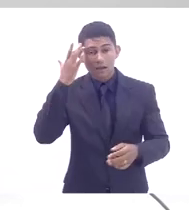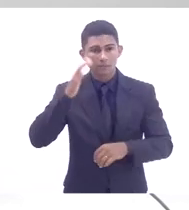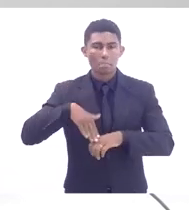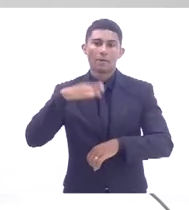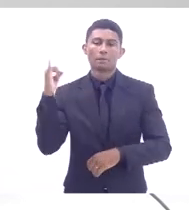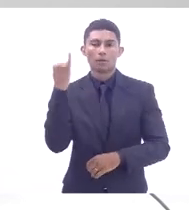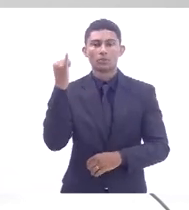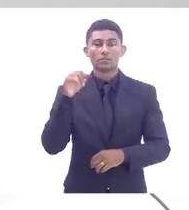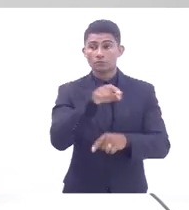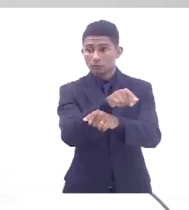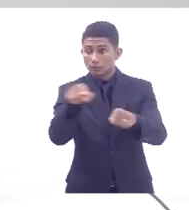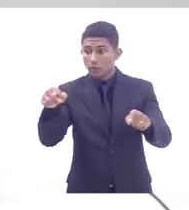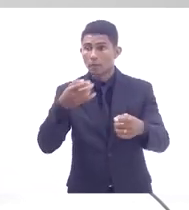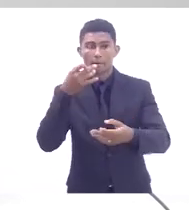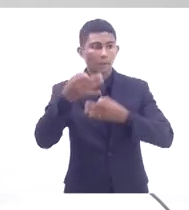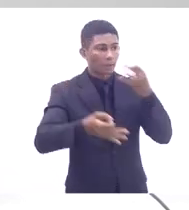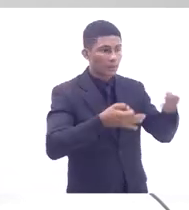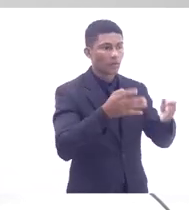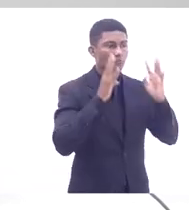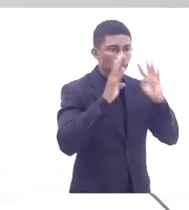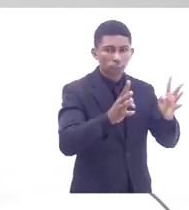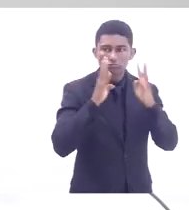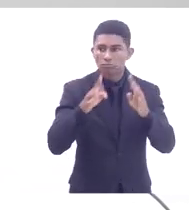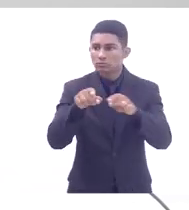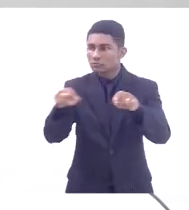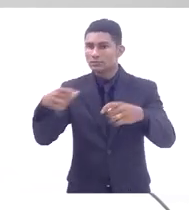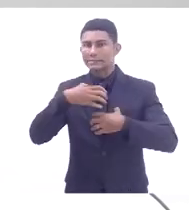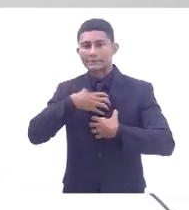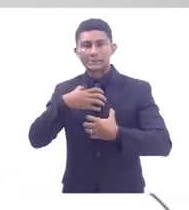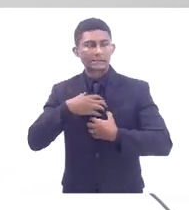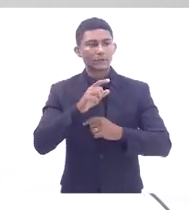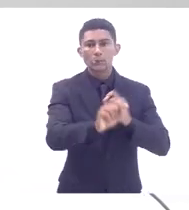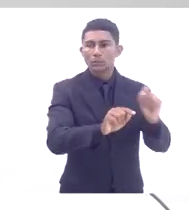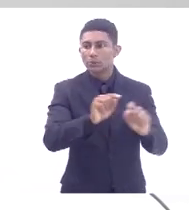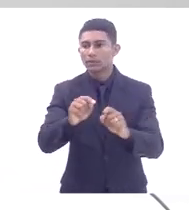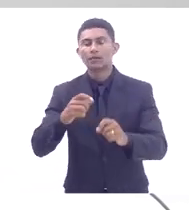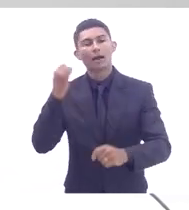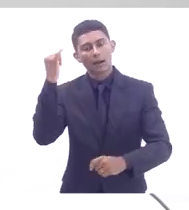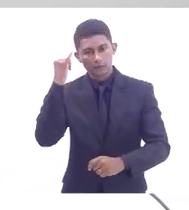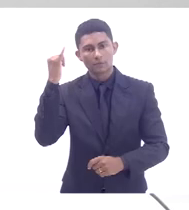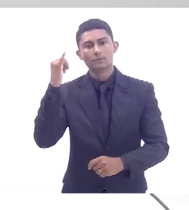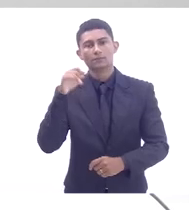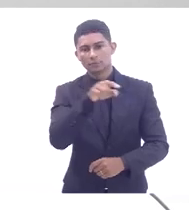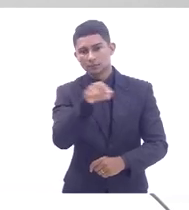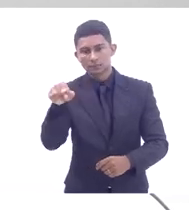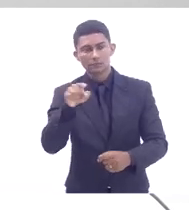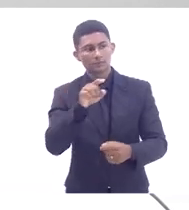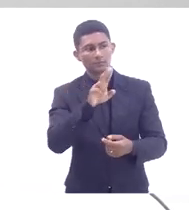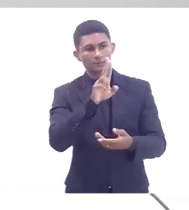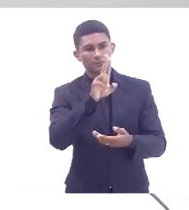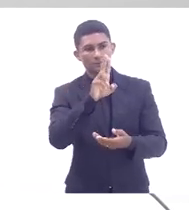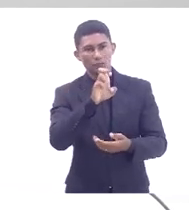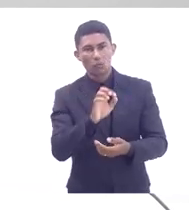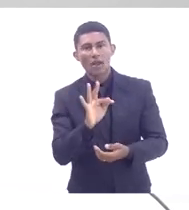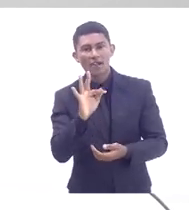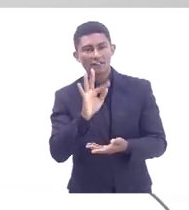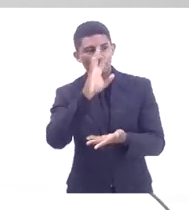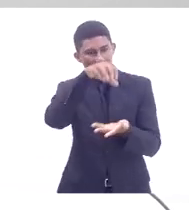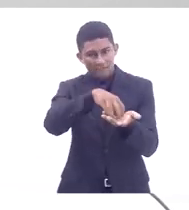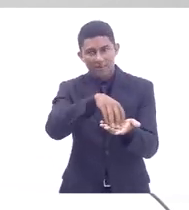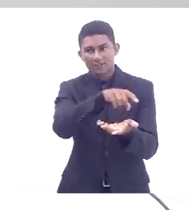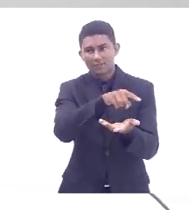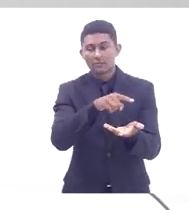é ouvir todo mundo aqui é o sentimento da Universidade consentimento dos segmentos que compõem a a wi-fi para a gente tomar uma decisão